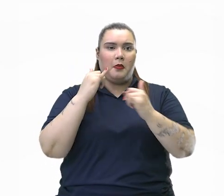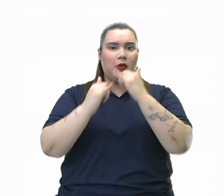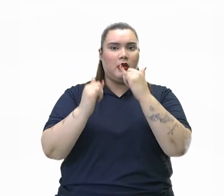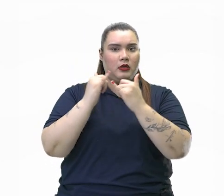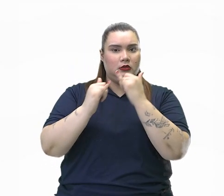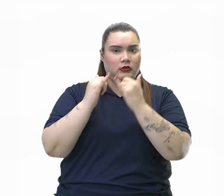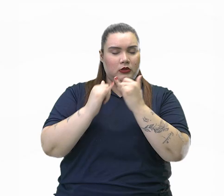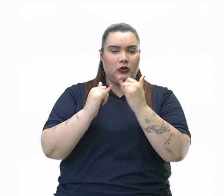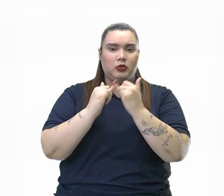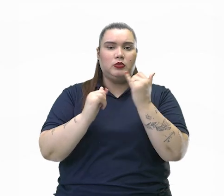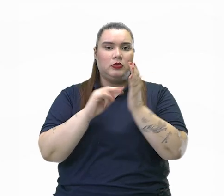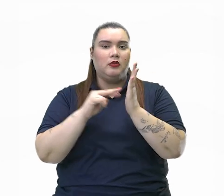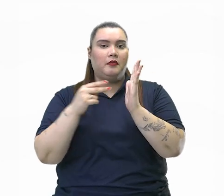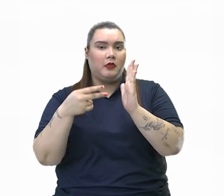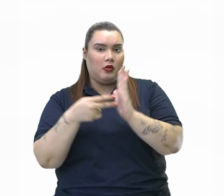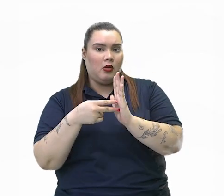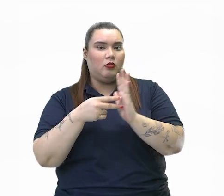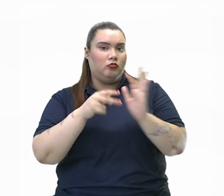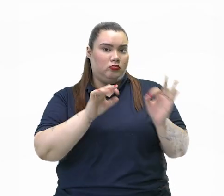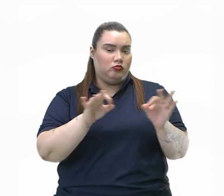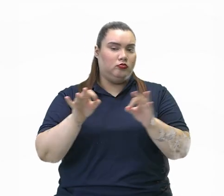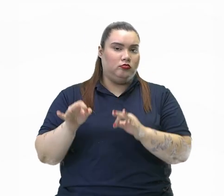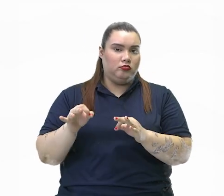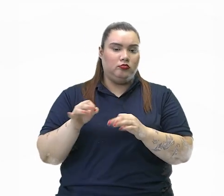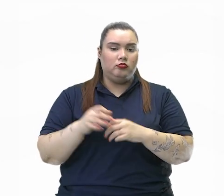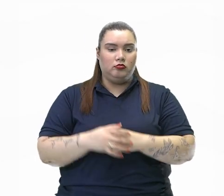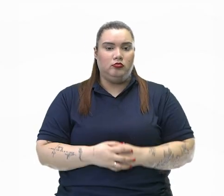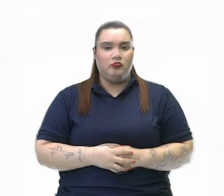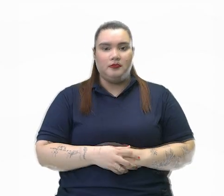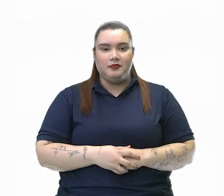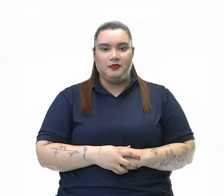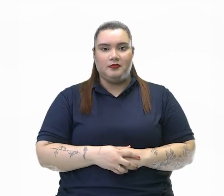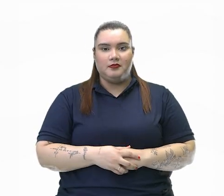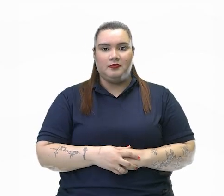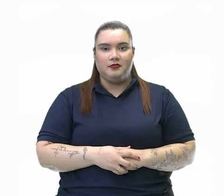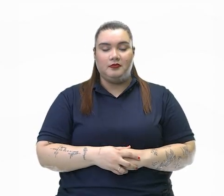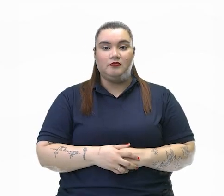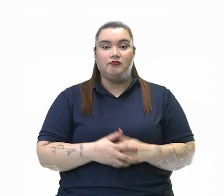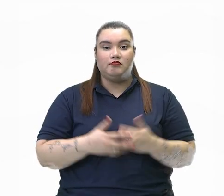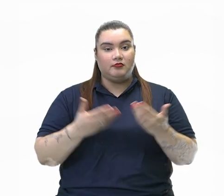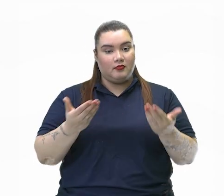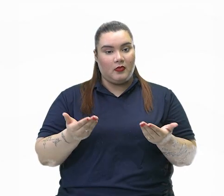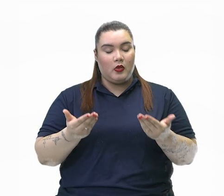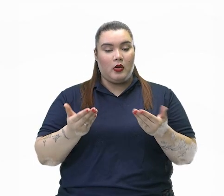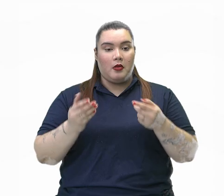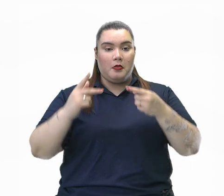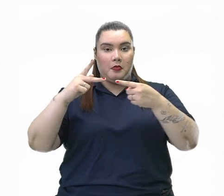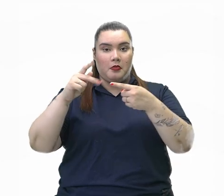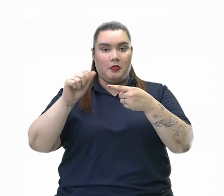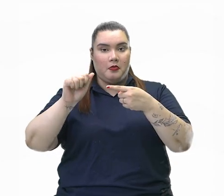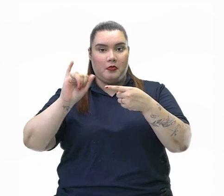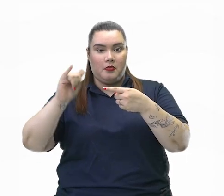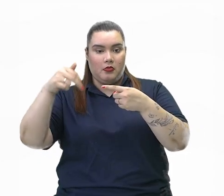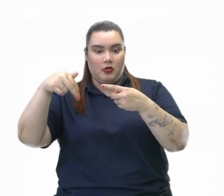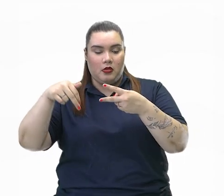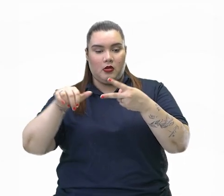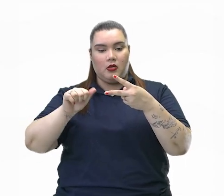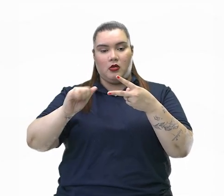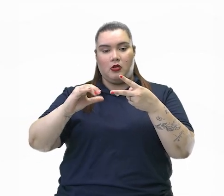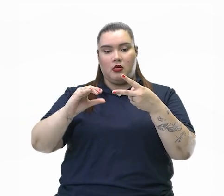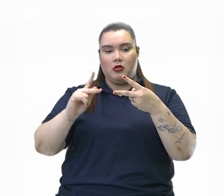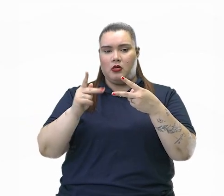tá? São duas palavrinhas, então, que nós